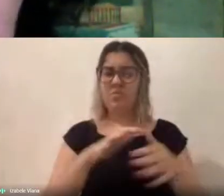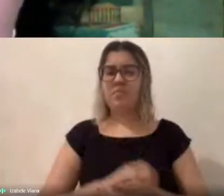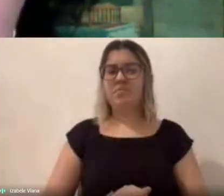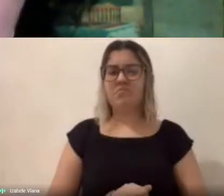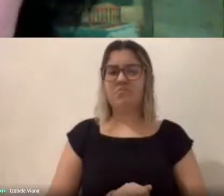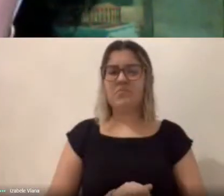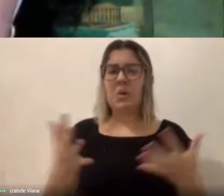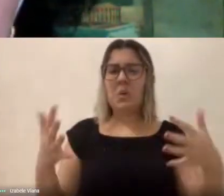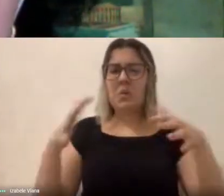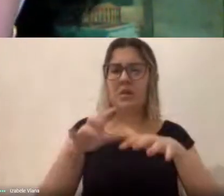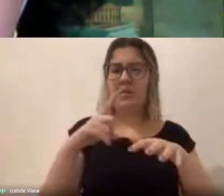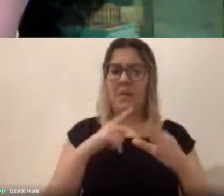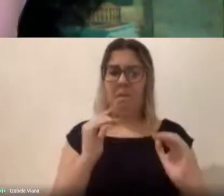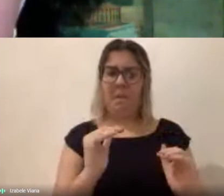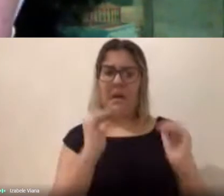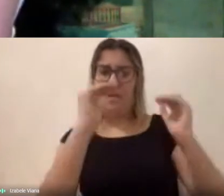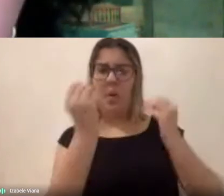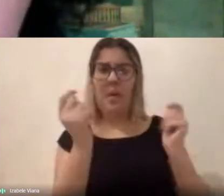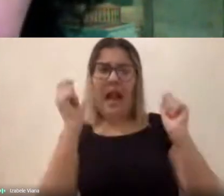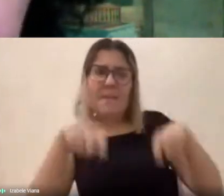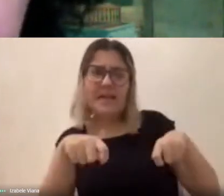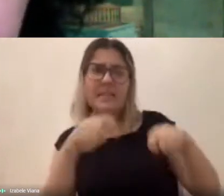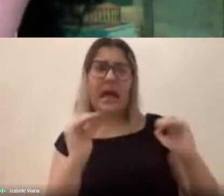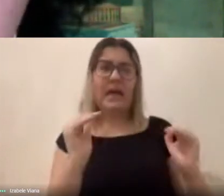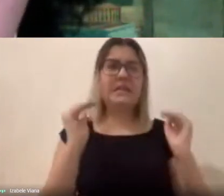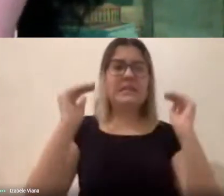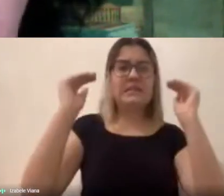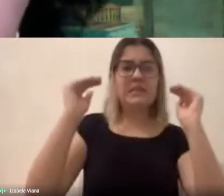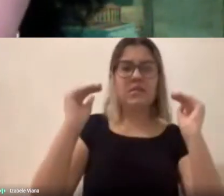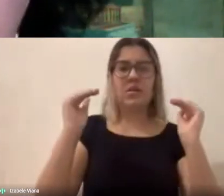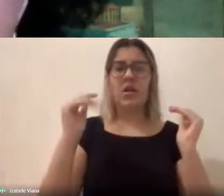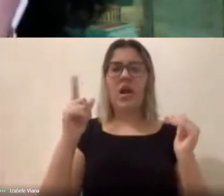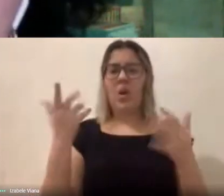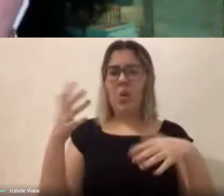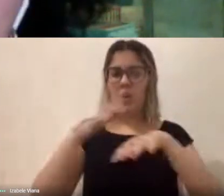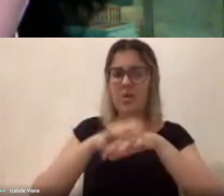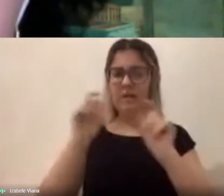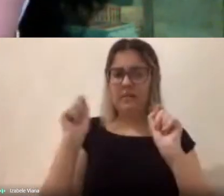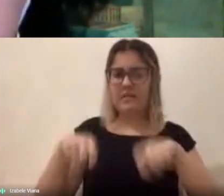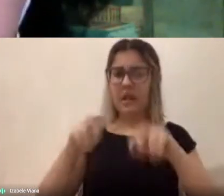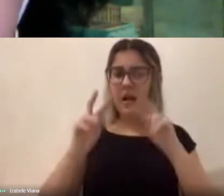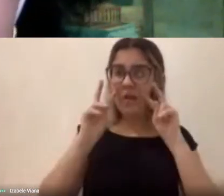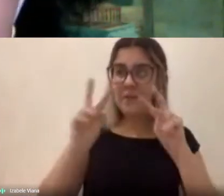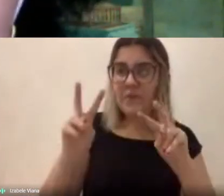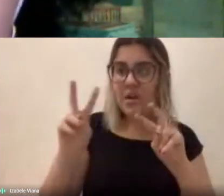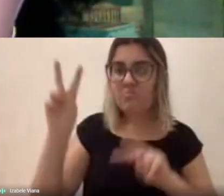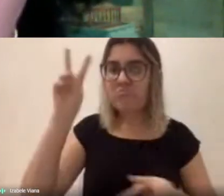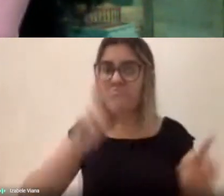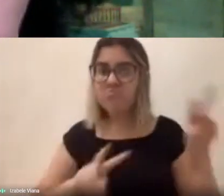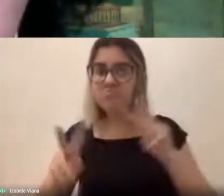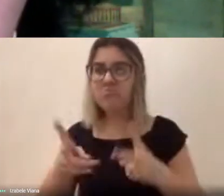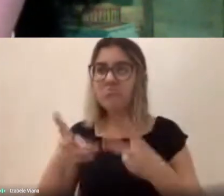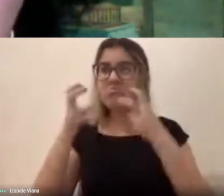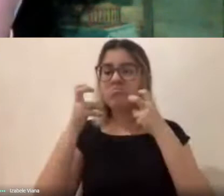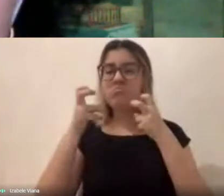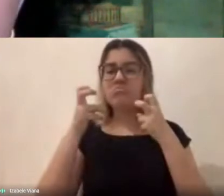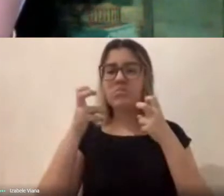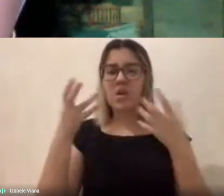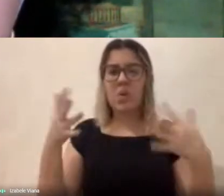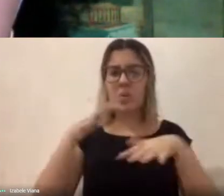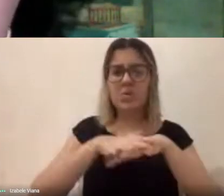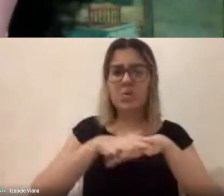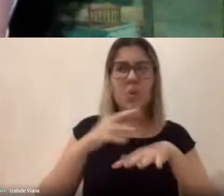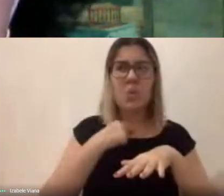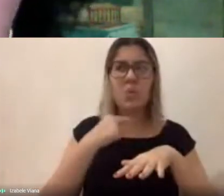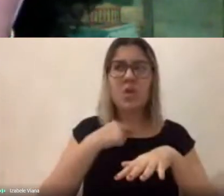A inclusão é incapaz de ver e enxergar. A inclusão é incapaz de ouvir e escutar. A